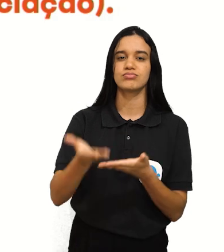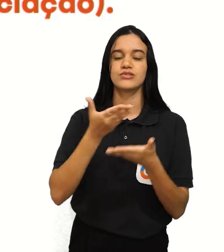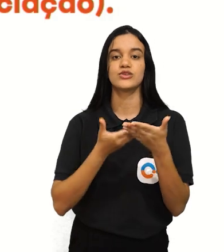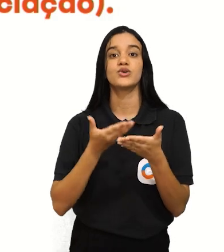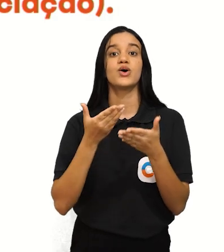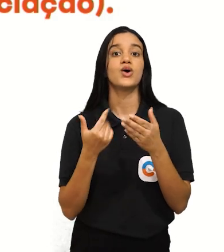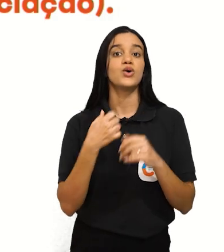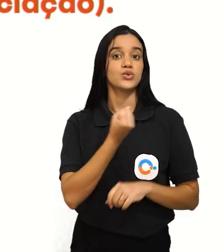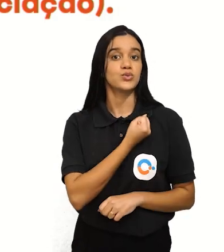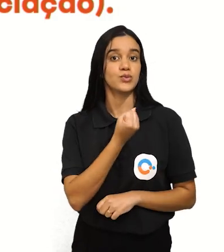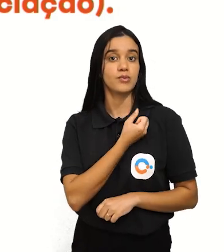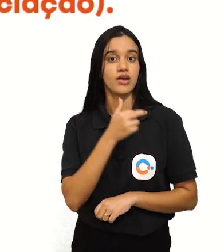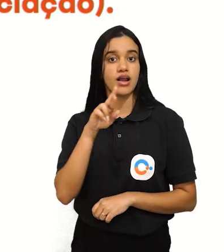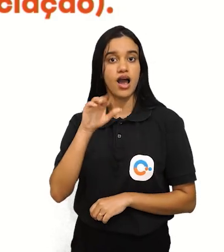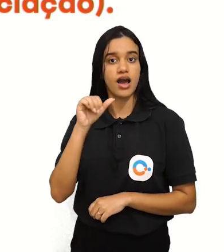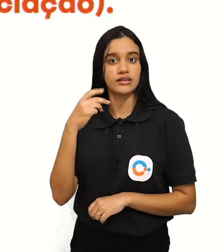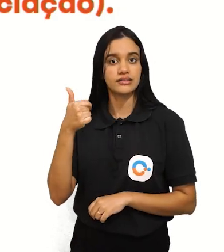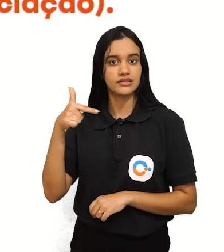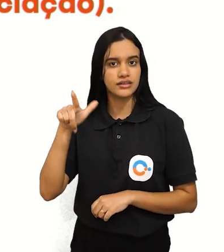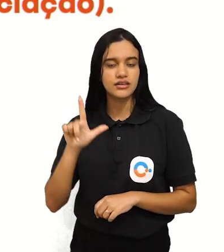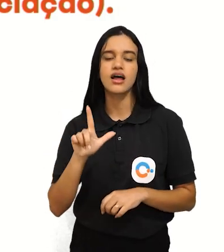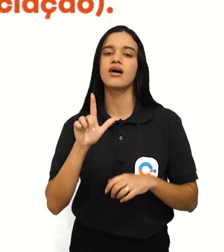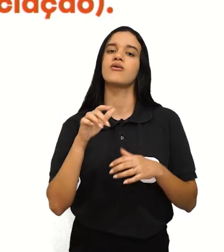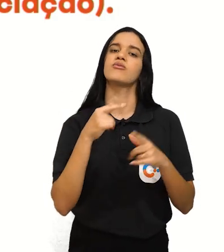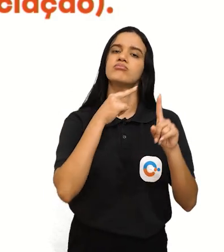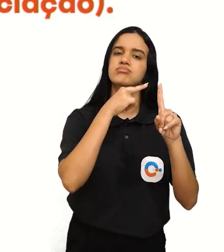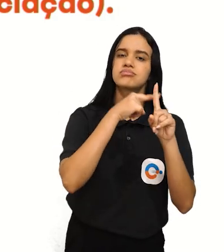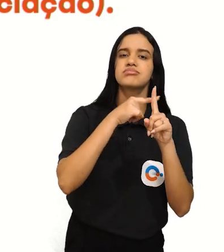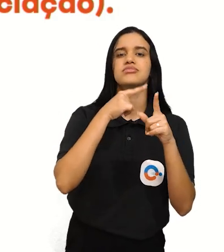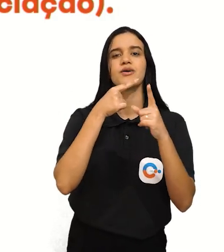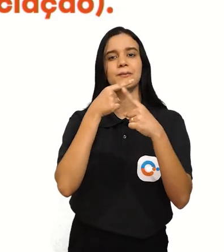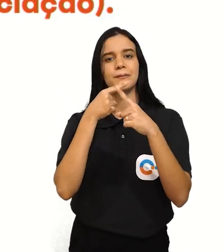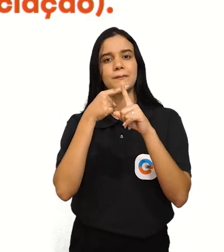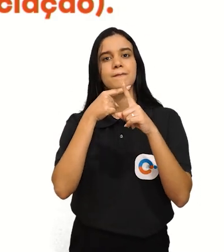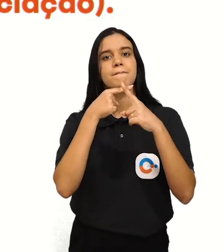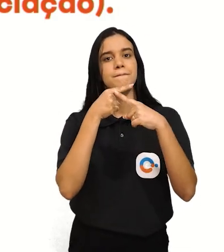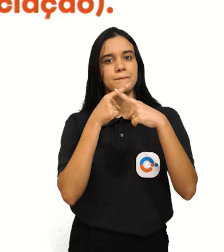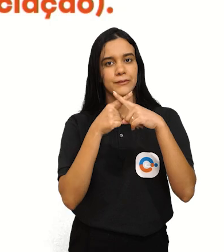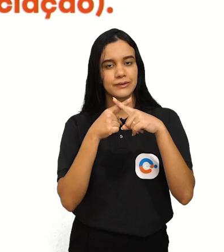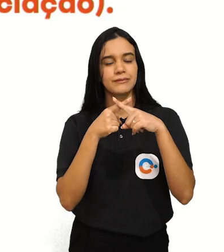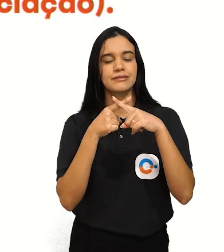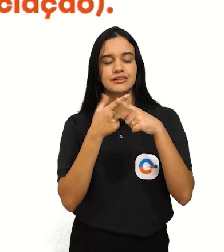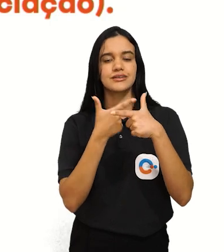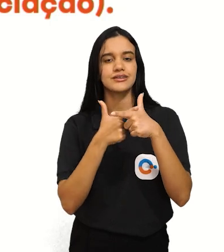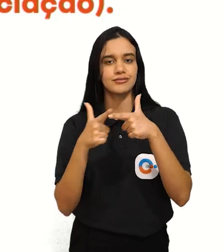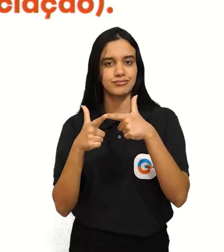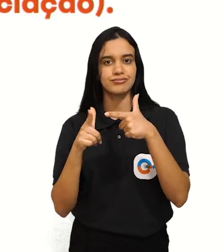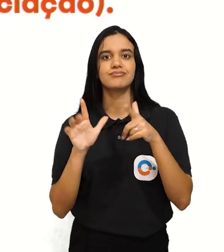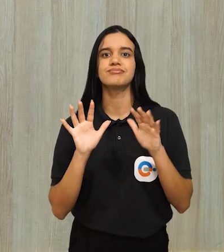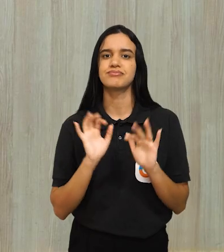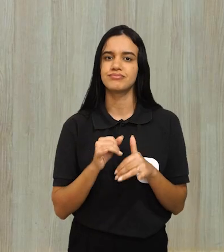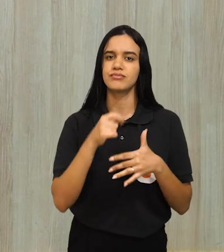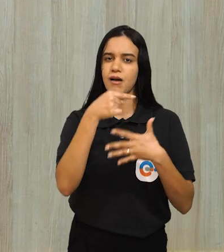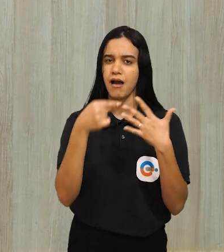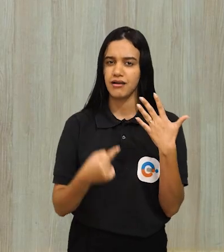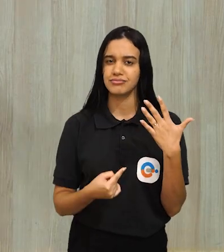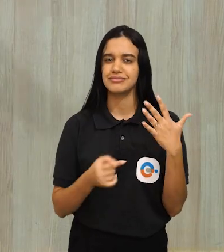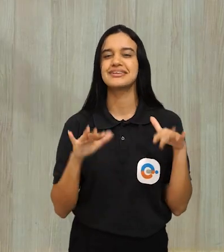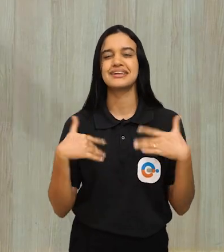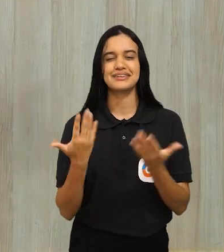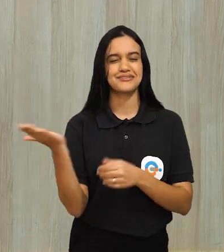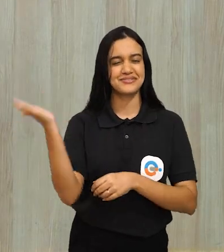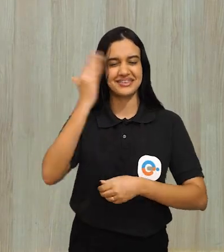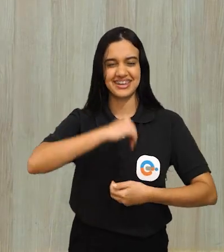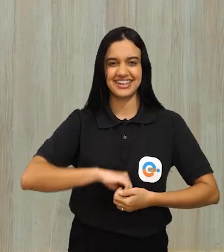números racionais adição subtração multiplicação divisão e potenciação